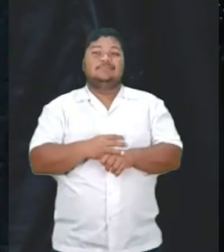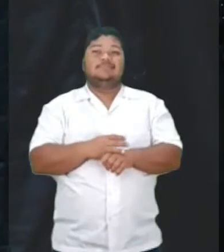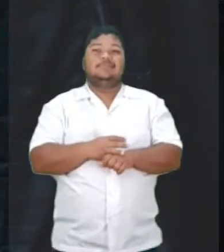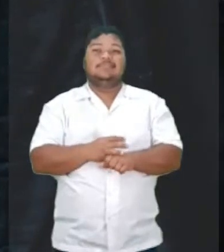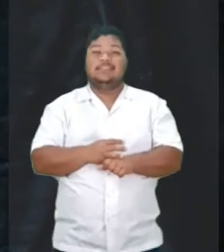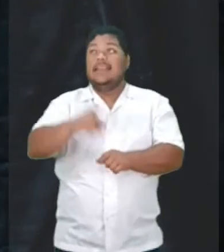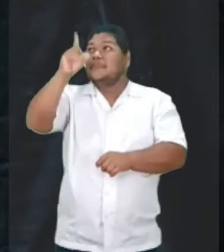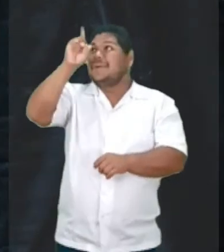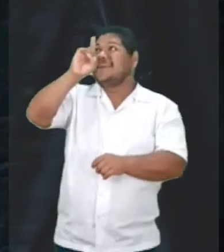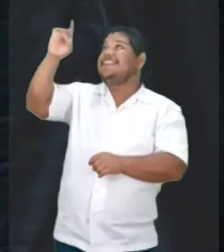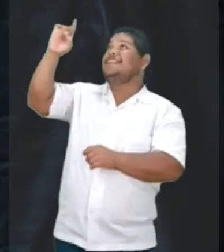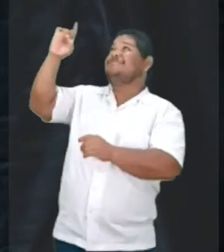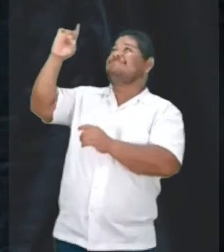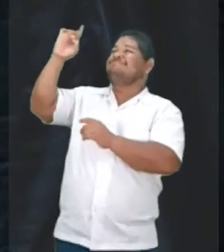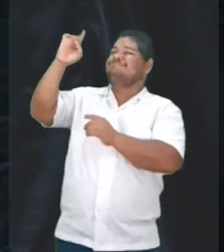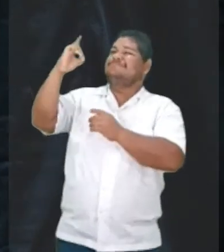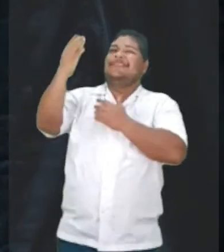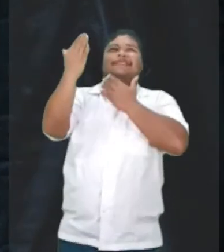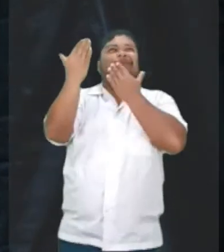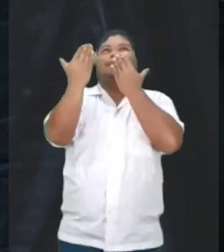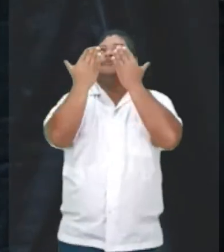é um Deus